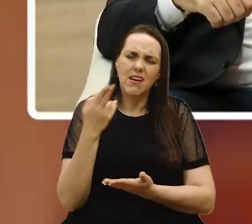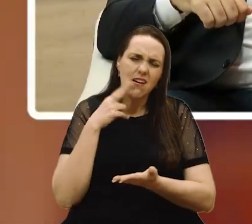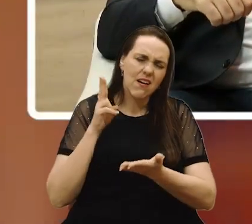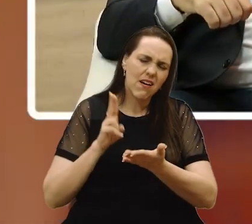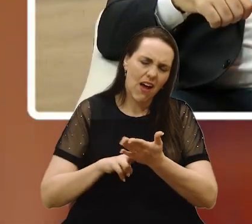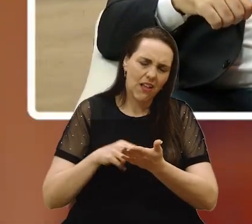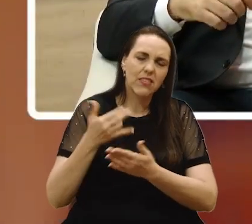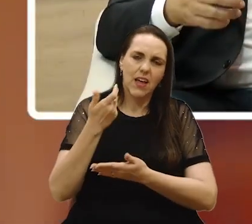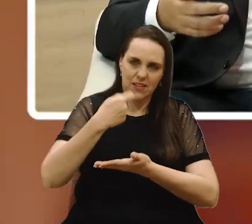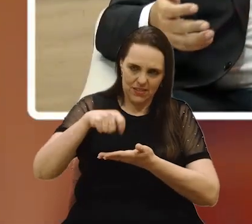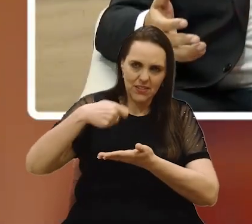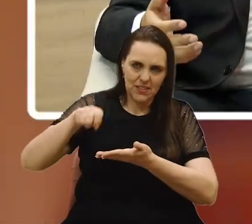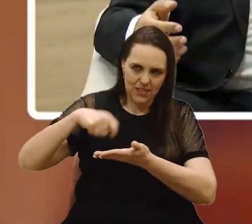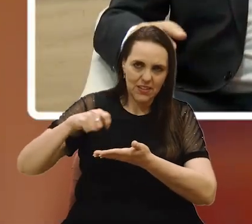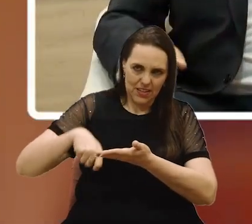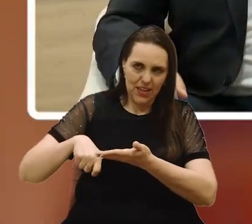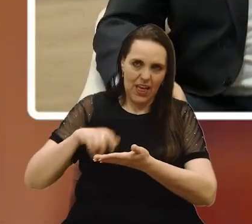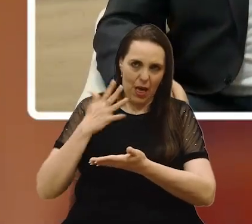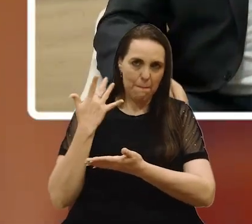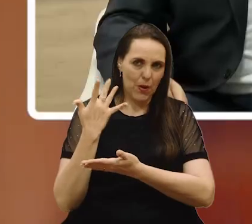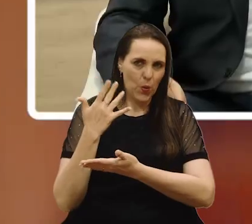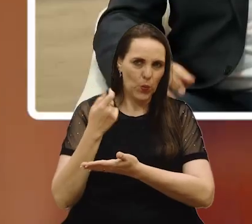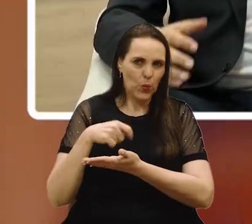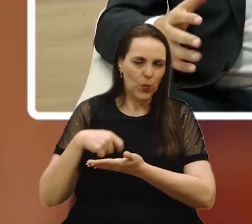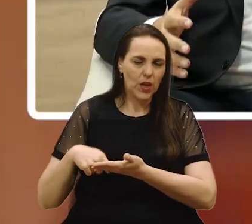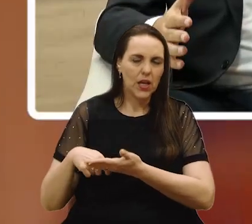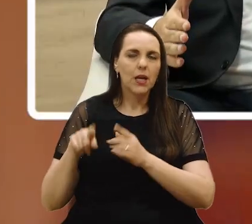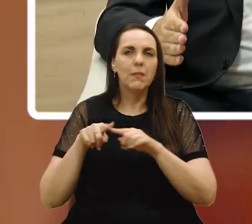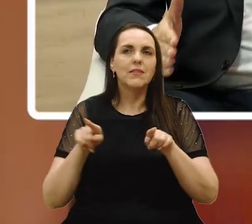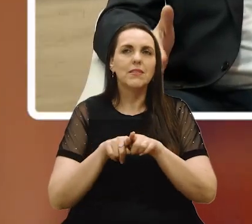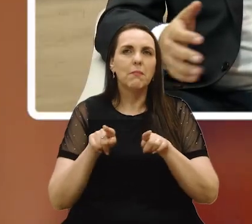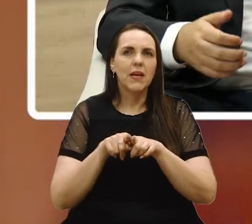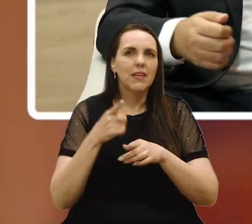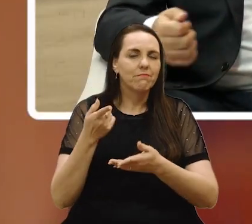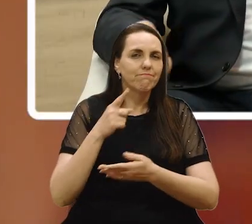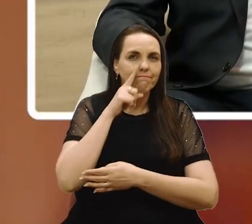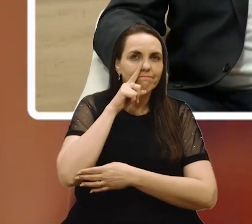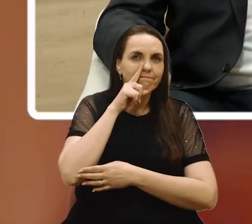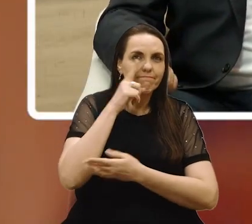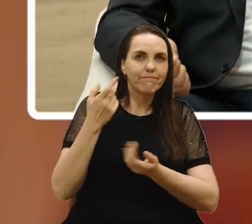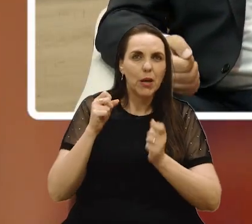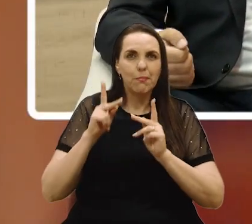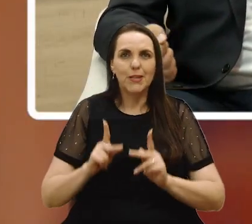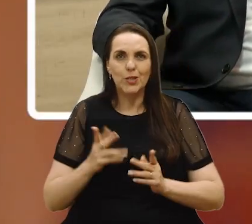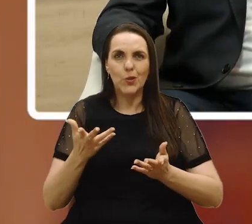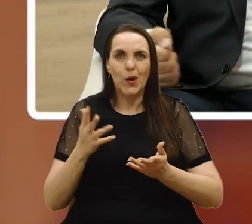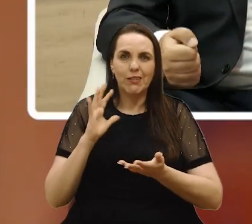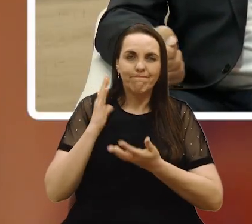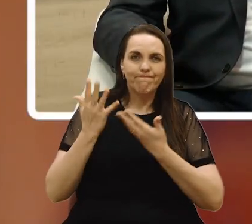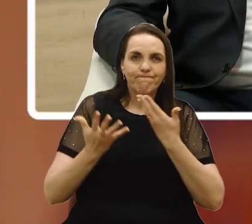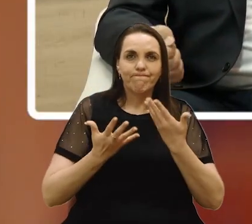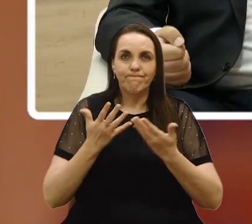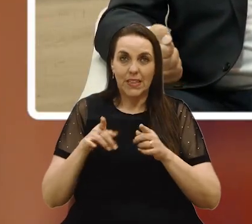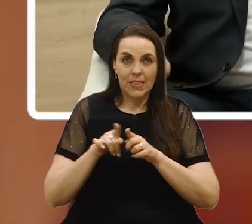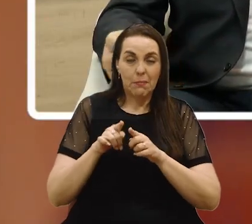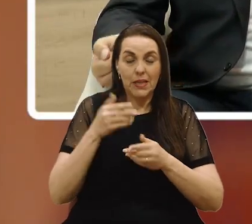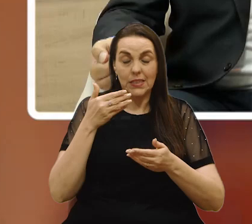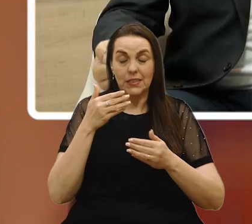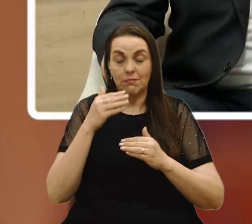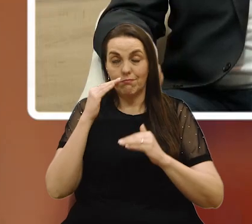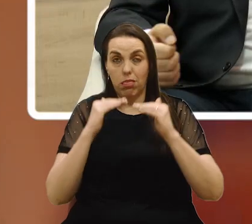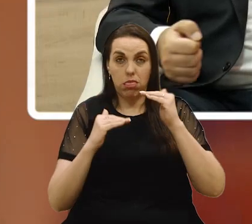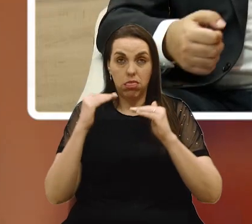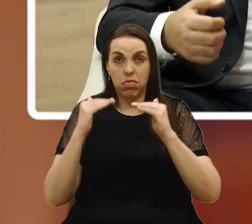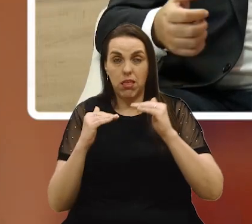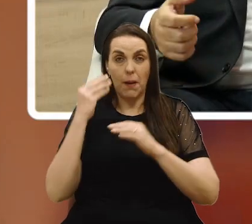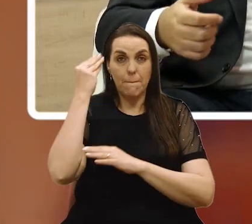são escritas à mão. Uhum. Né? Mas também o risco, que é uma pessoa numa situação de